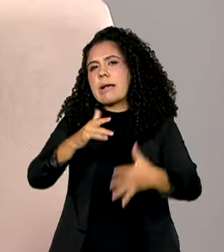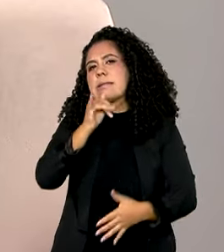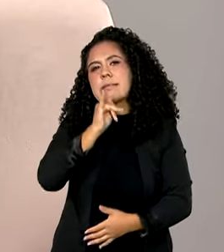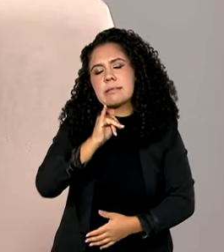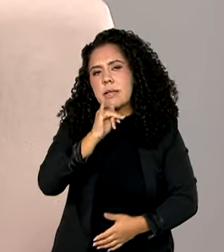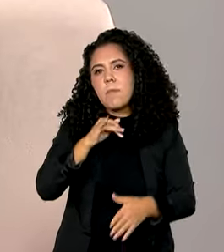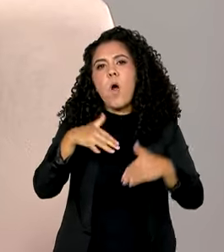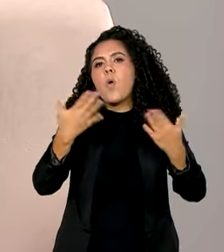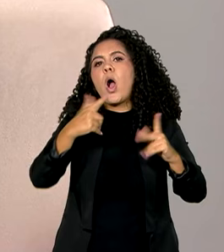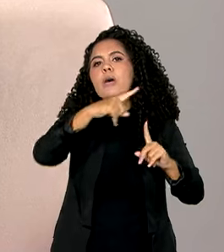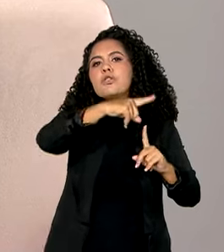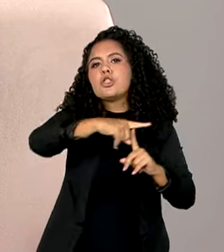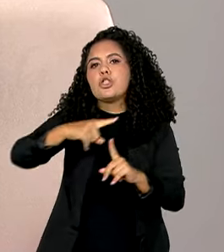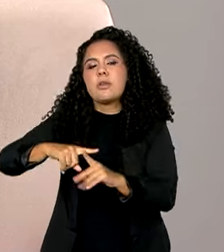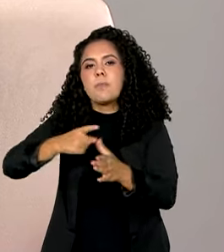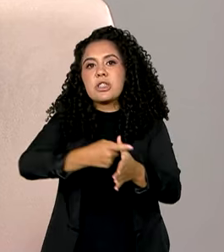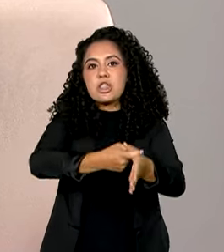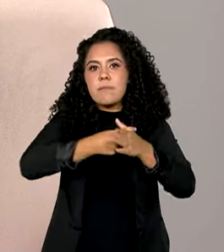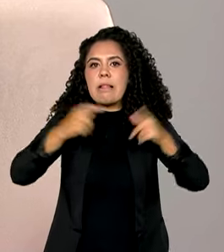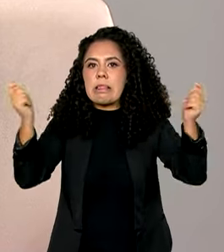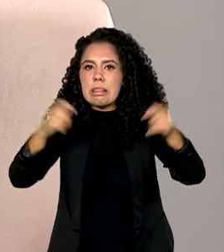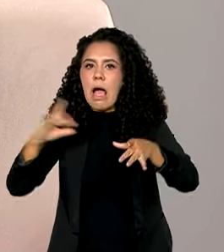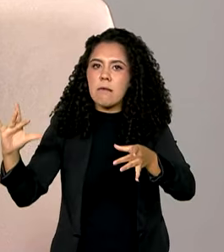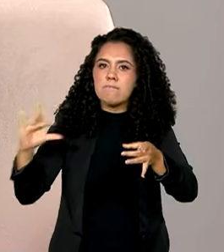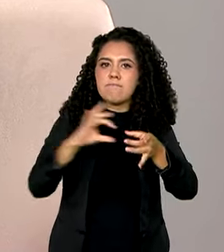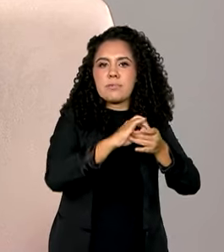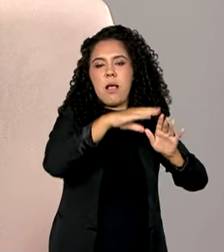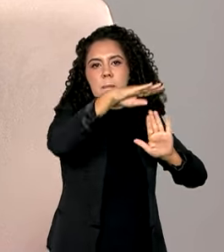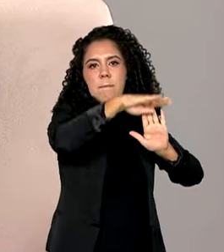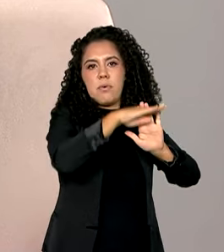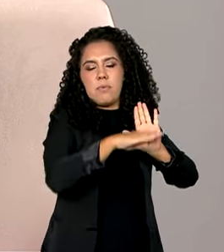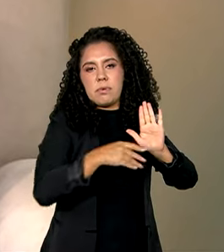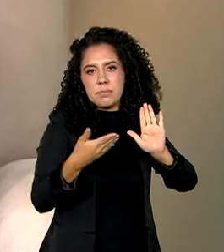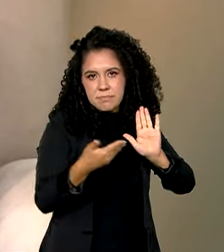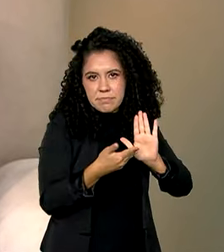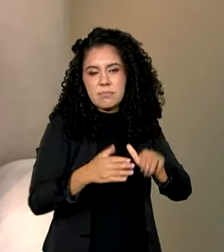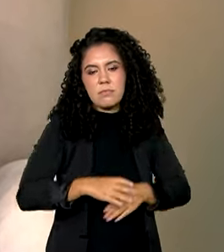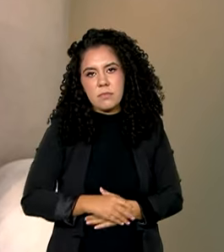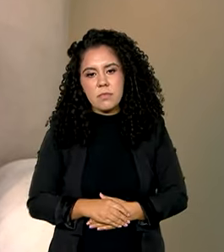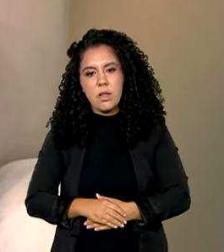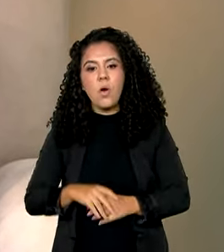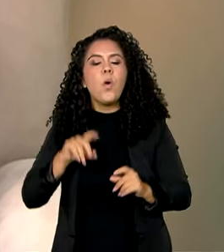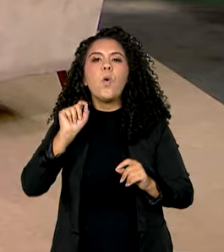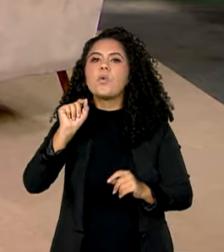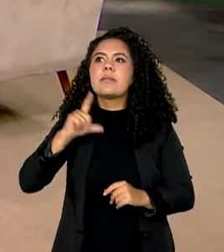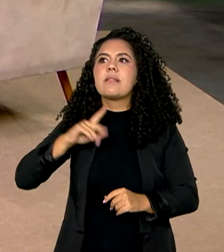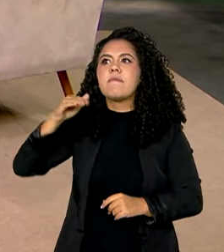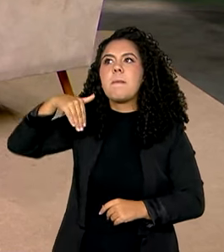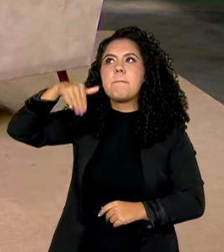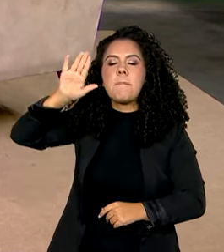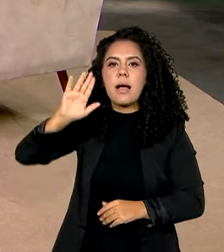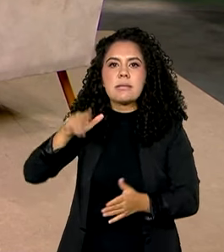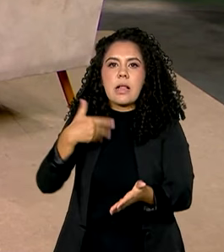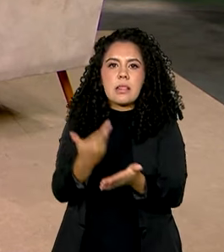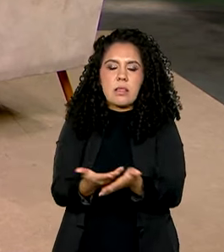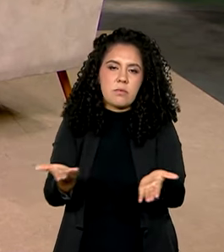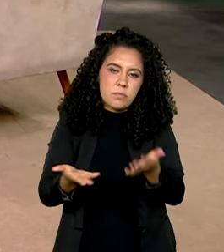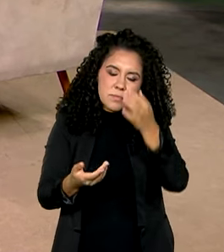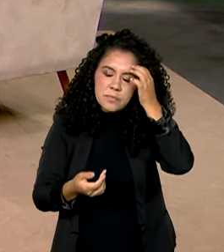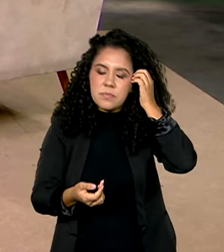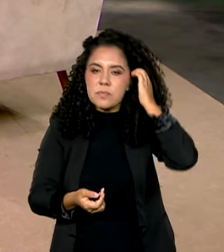de dívidas se encaixam, né, nessa negociação. O que foi mais comum, o que prevaleceu até aqui?